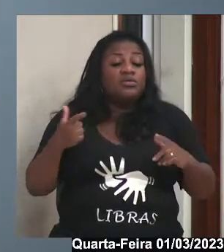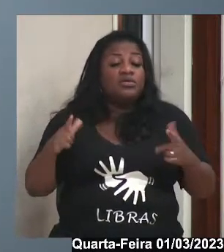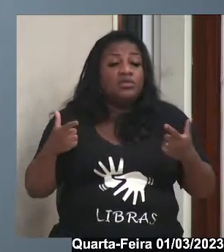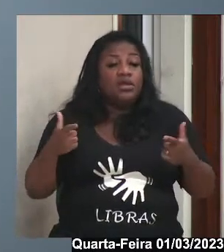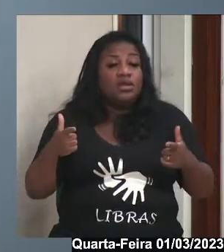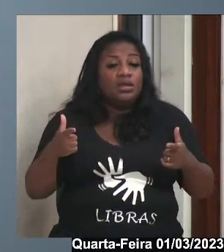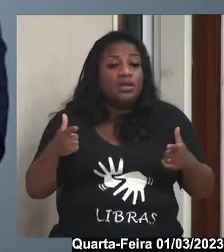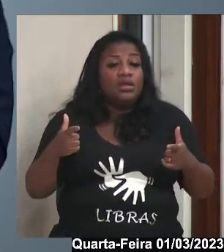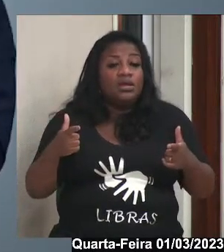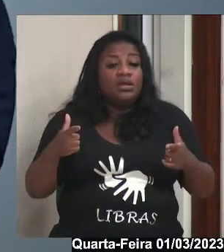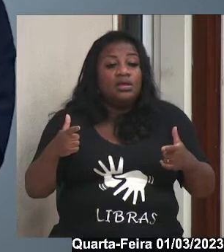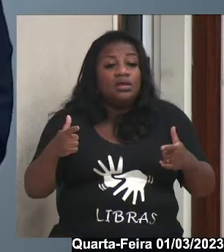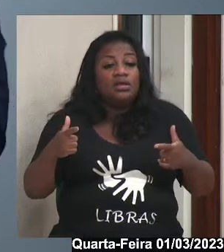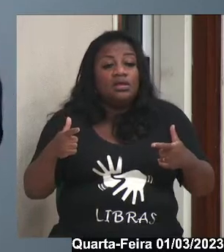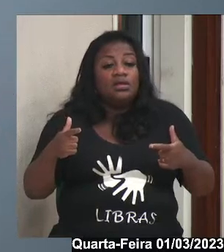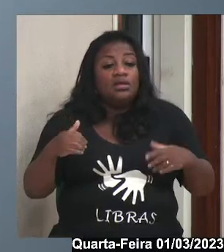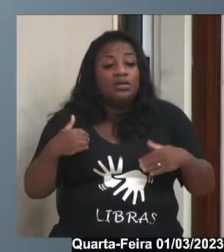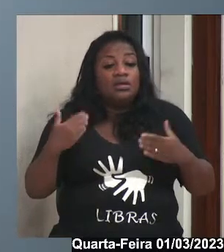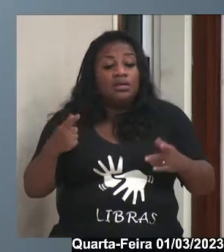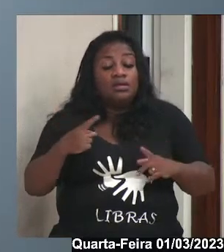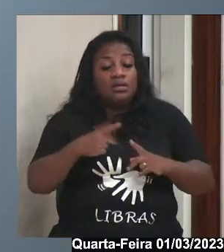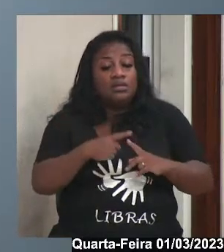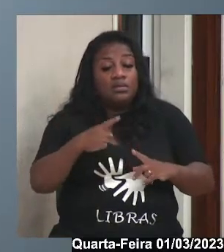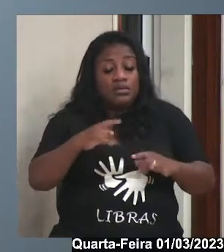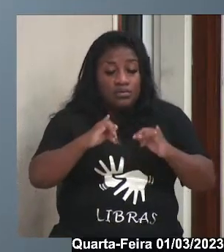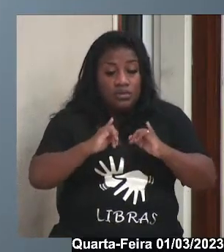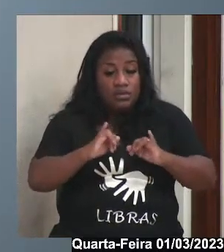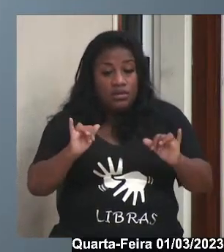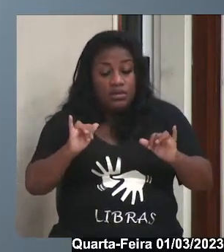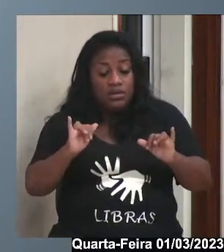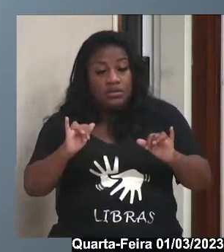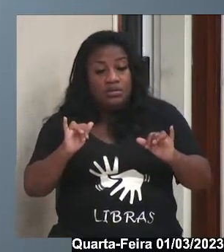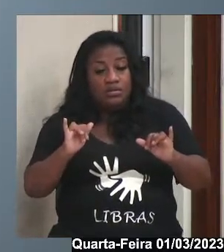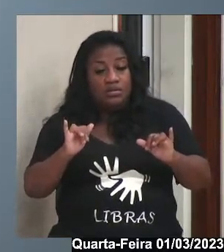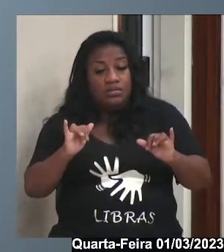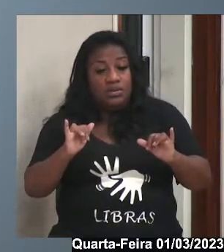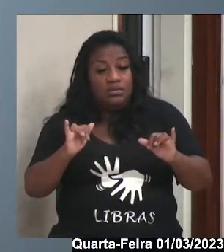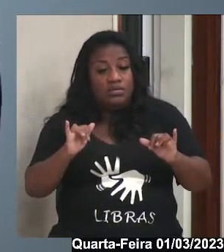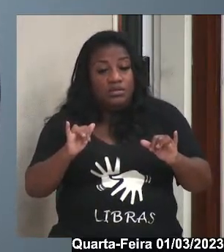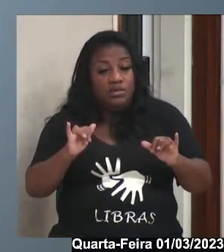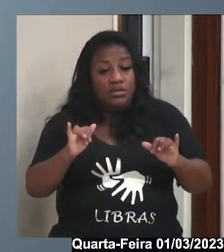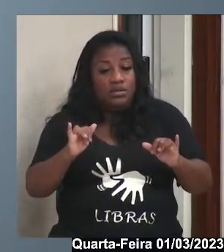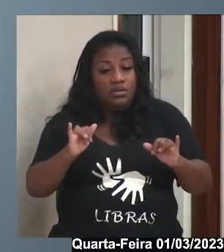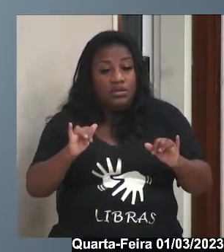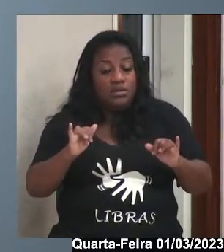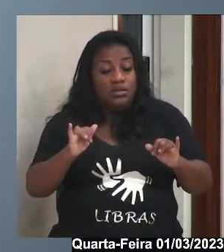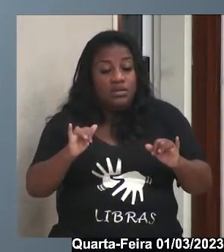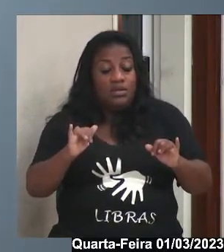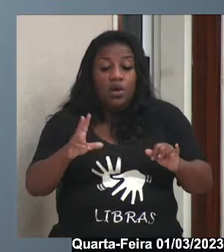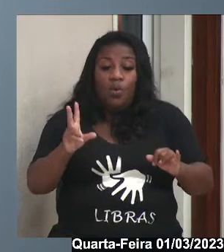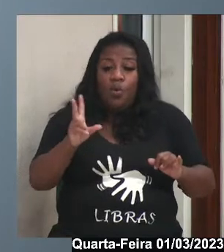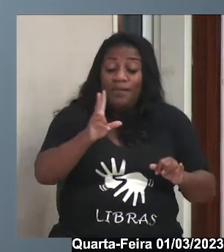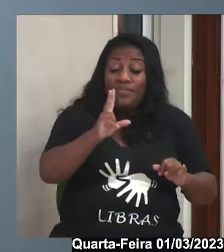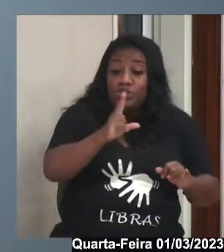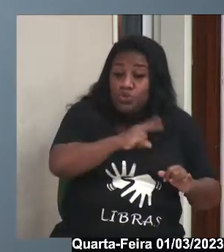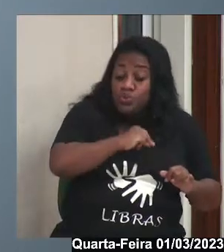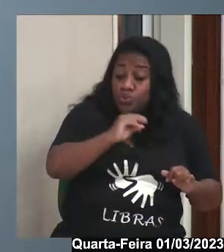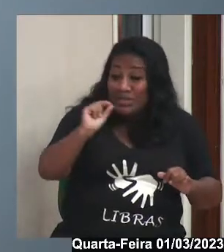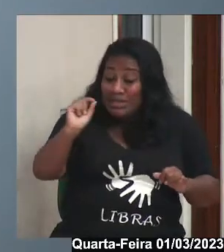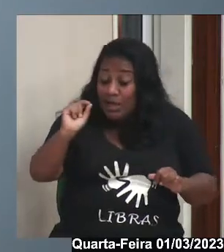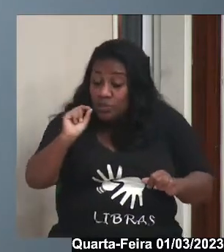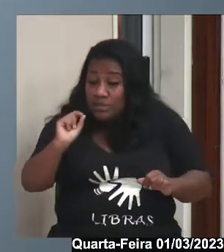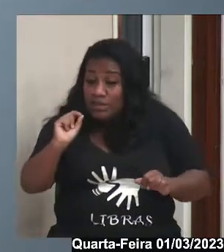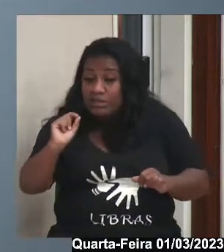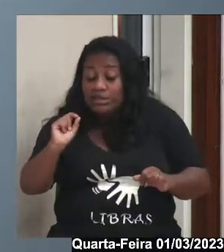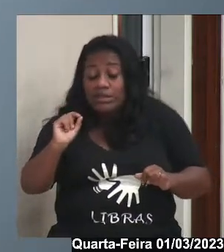tem. E aí, senhores, eu queria fazer mais uma denúncia aqui, que eu acho que é fundamental para a gente entender o absurdo e o